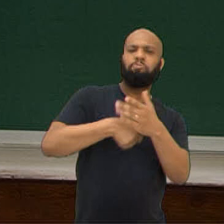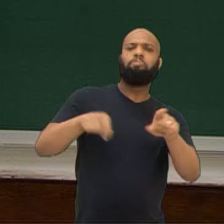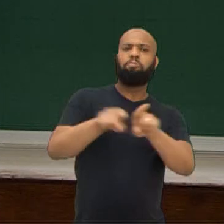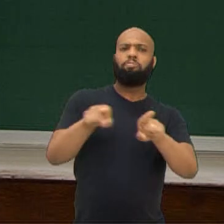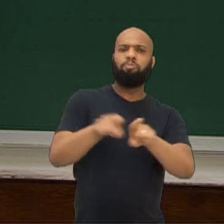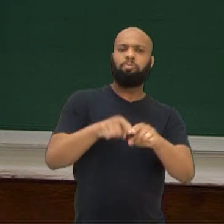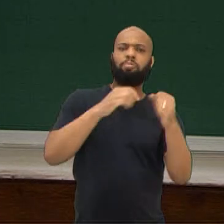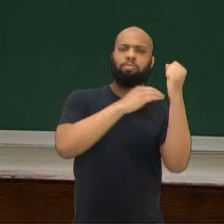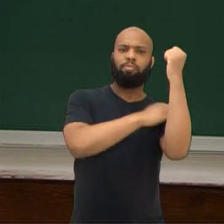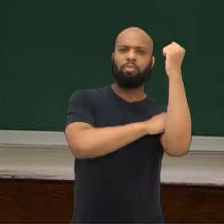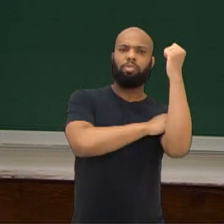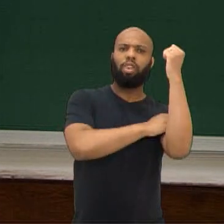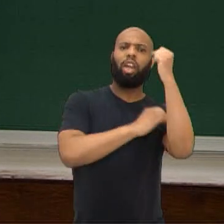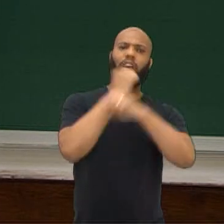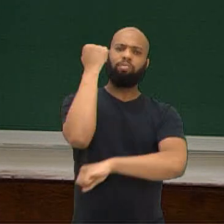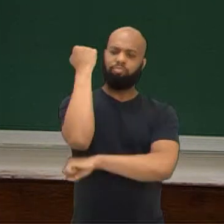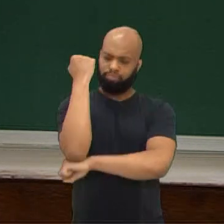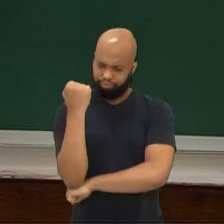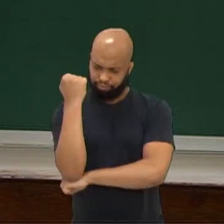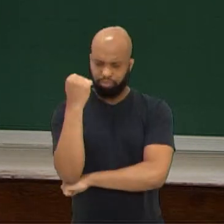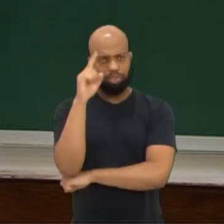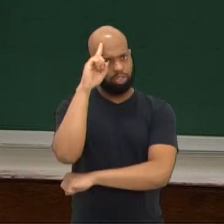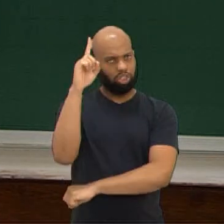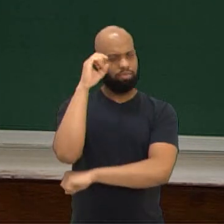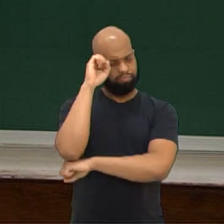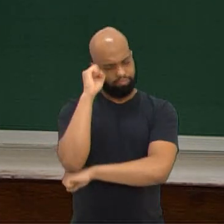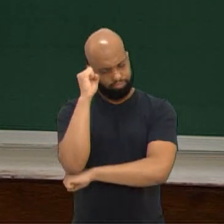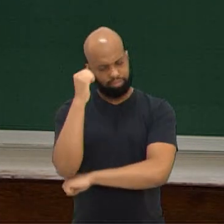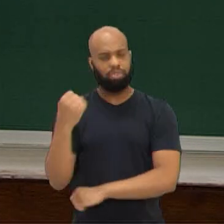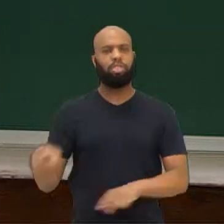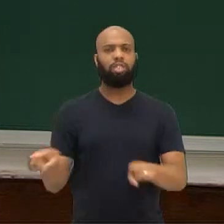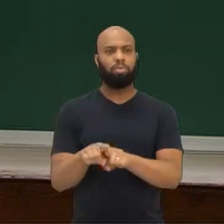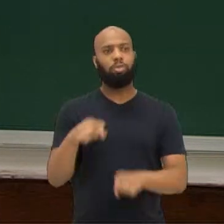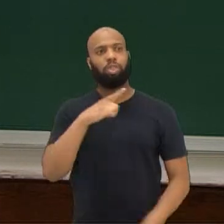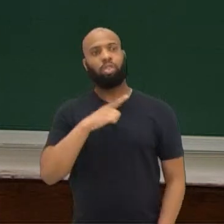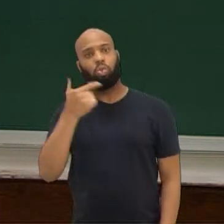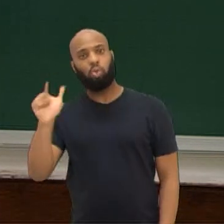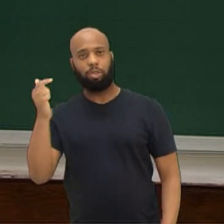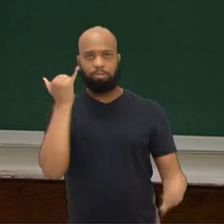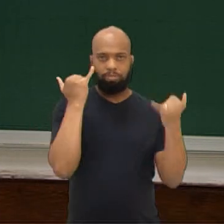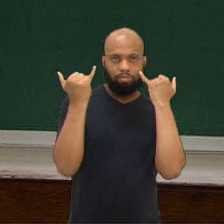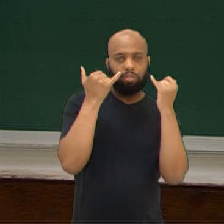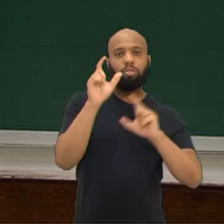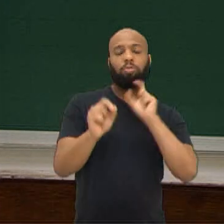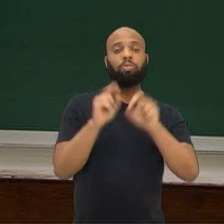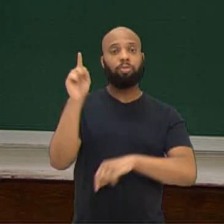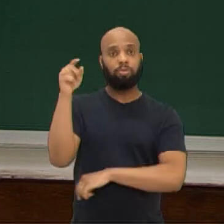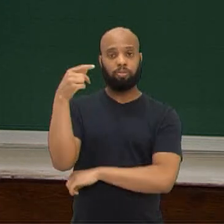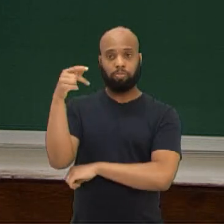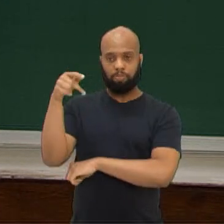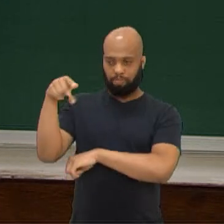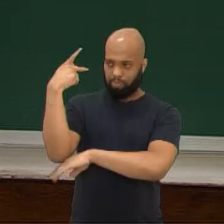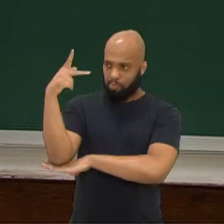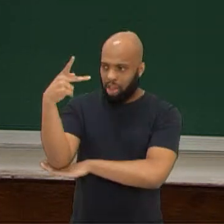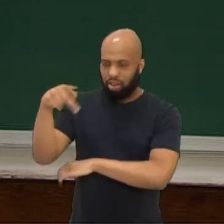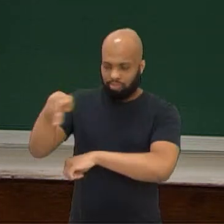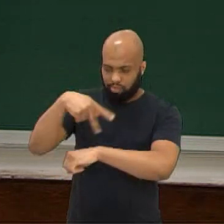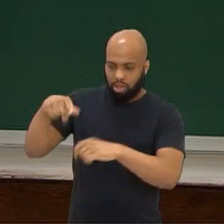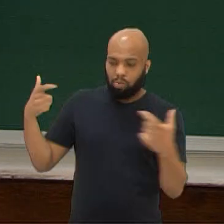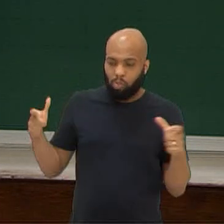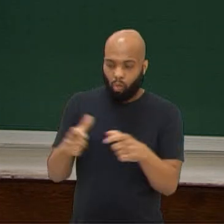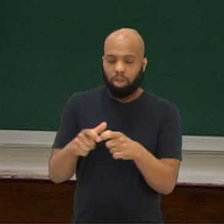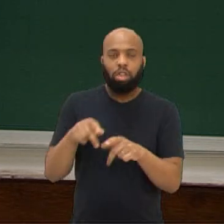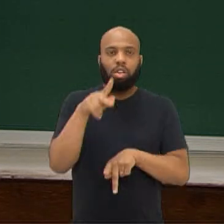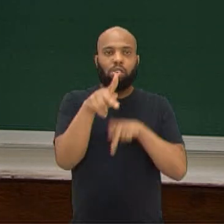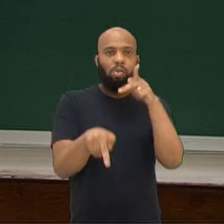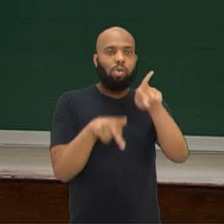para celebrar esta fecha também. ¿Sí? E outro dado mais curioso, como é um país pequeno, a população